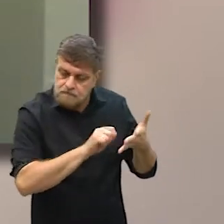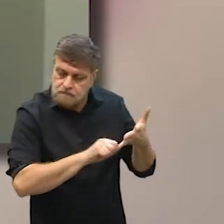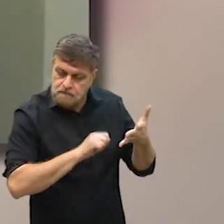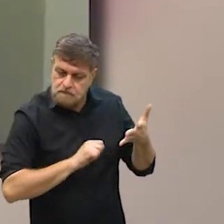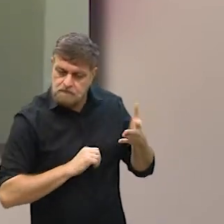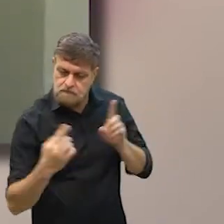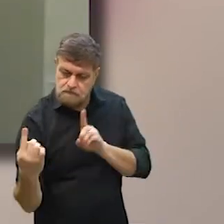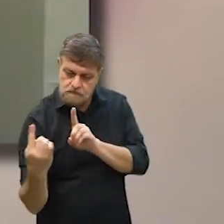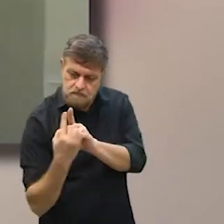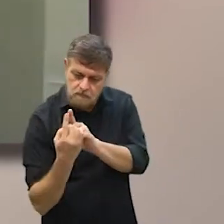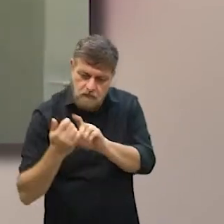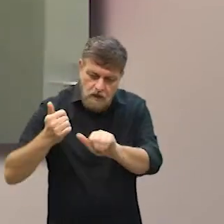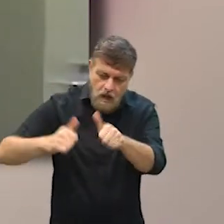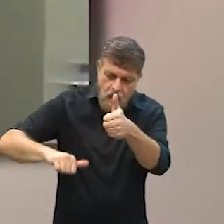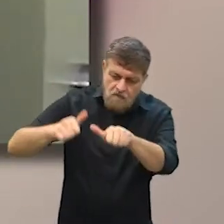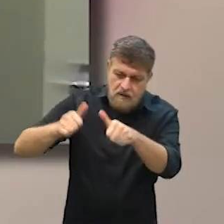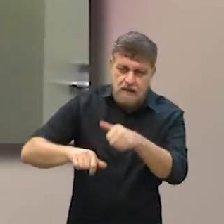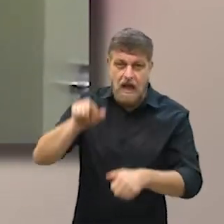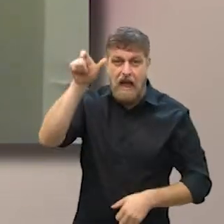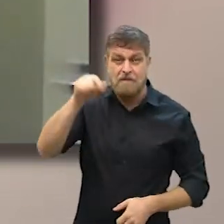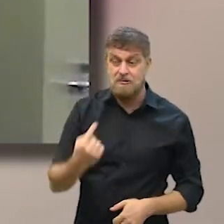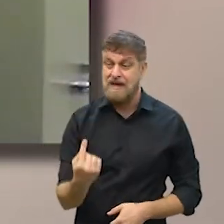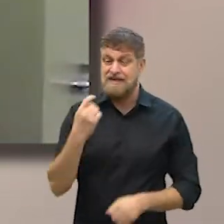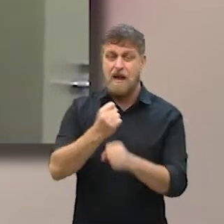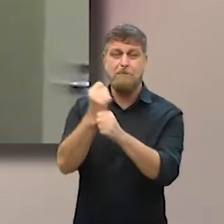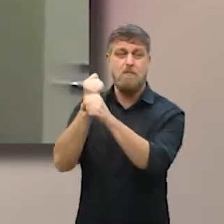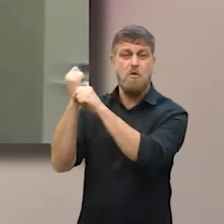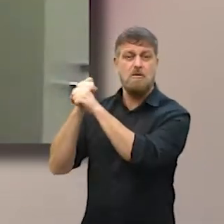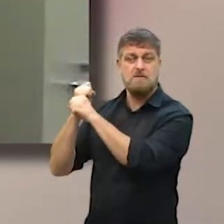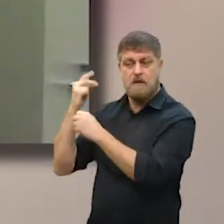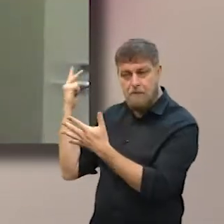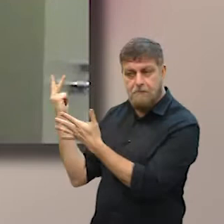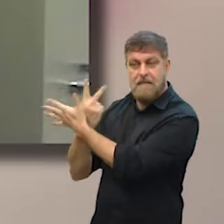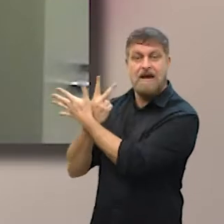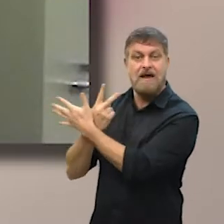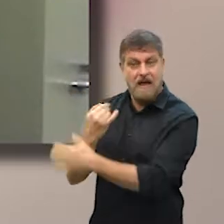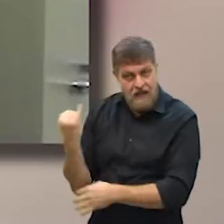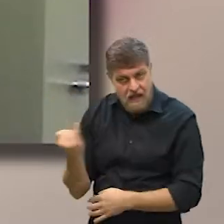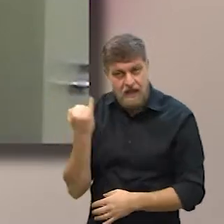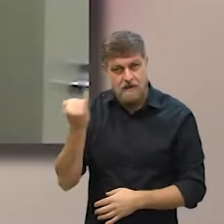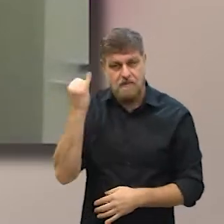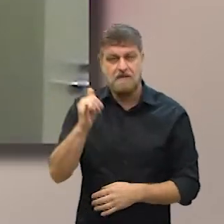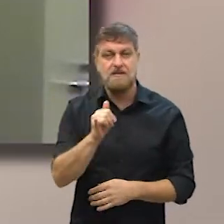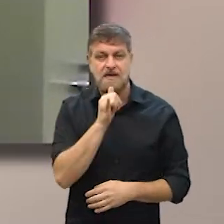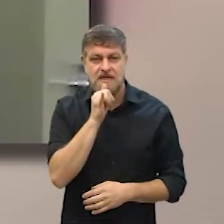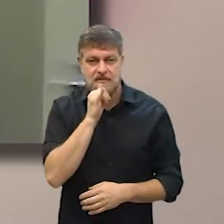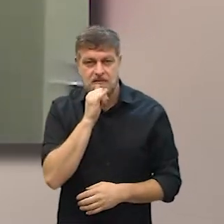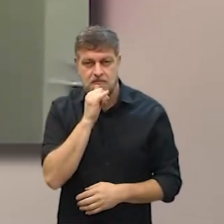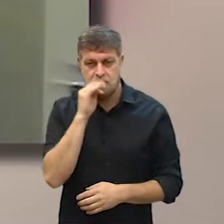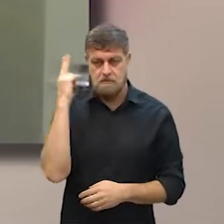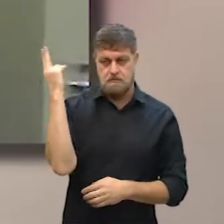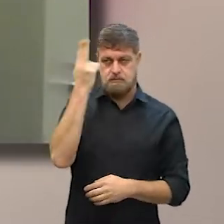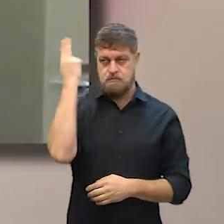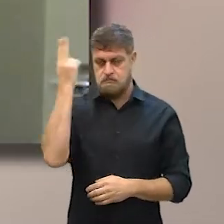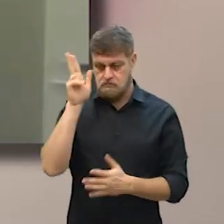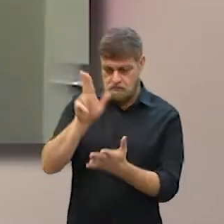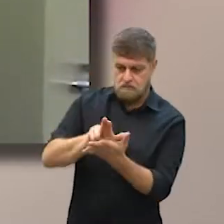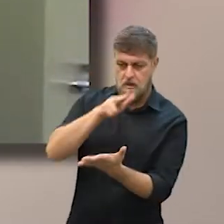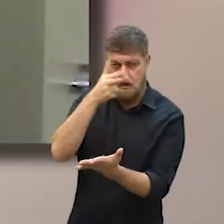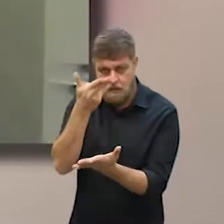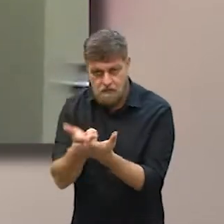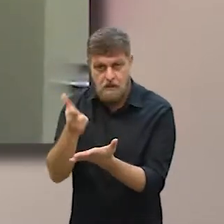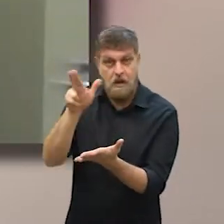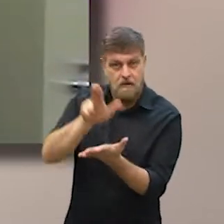identificar tipos de sintomas a sintomas paciente teria muitos anos é podem ser importantes crises